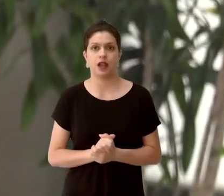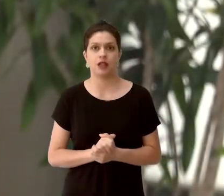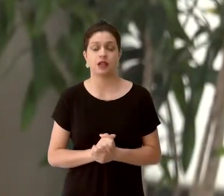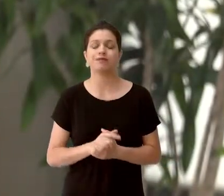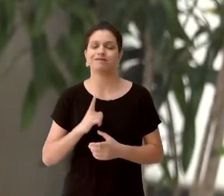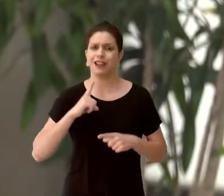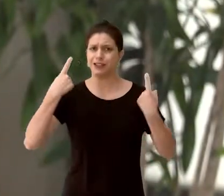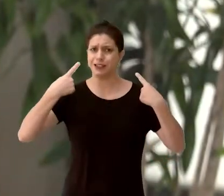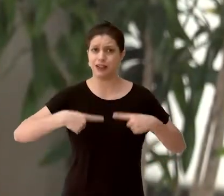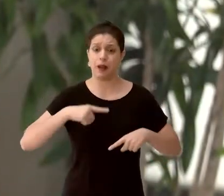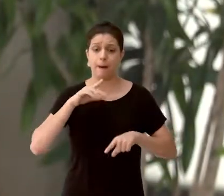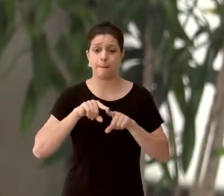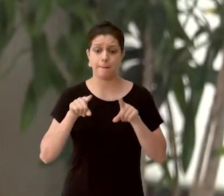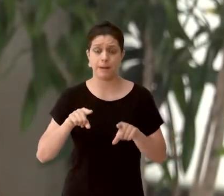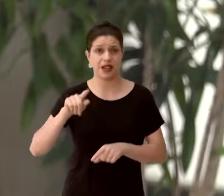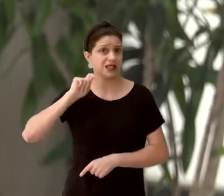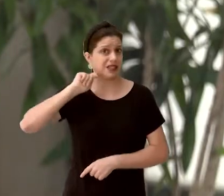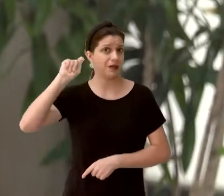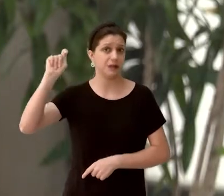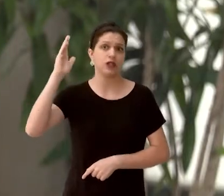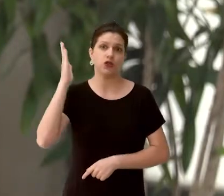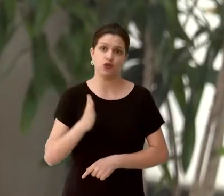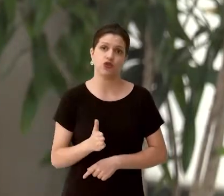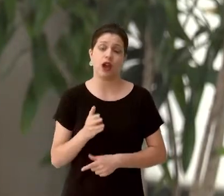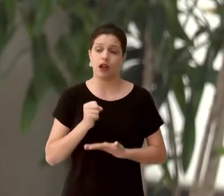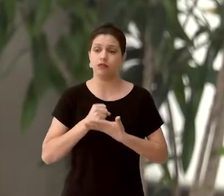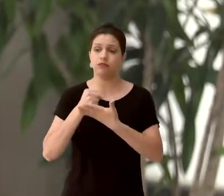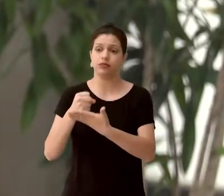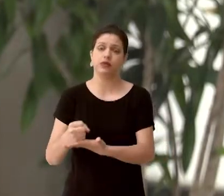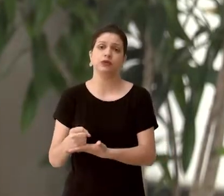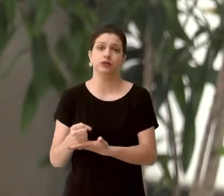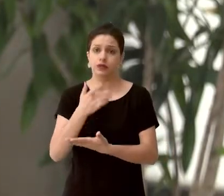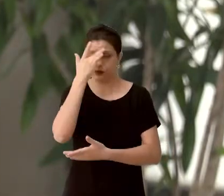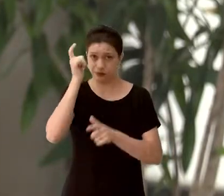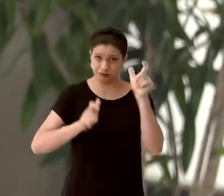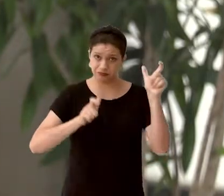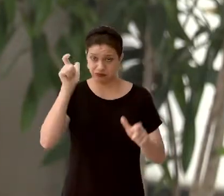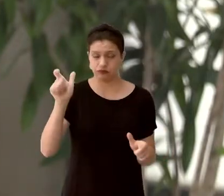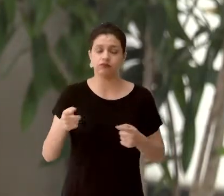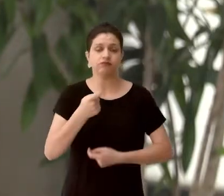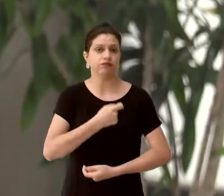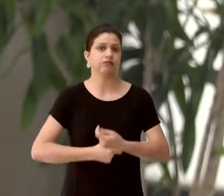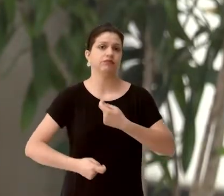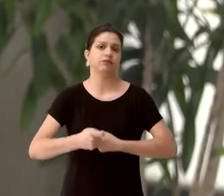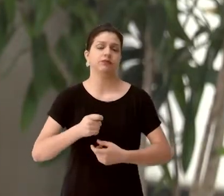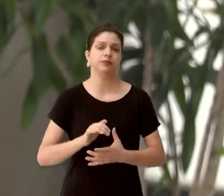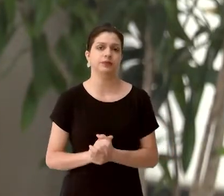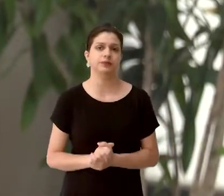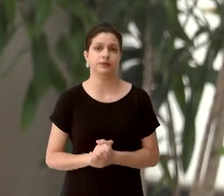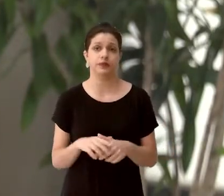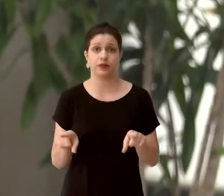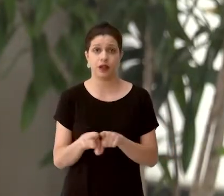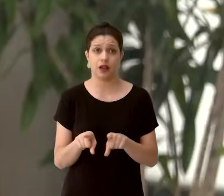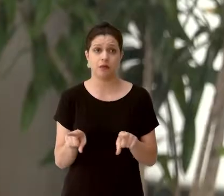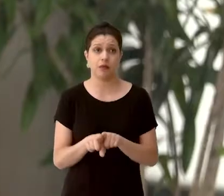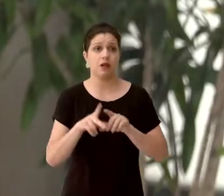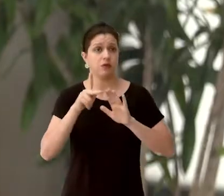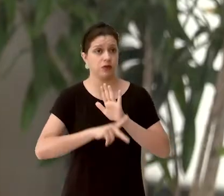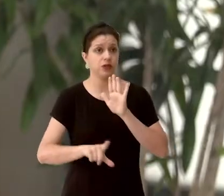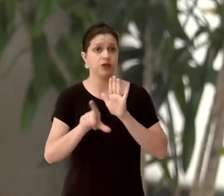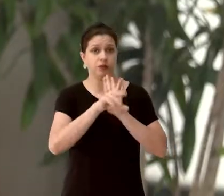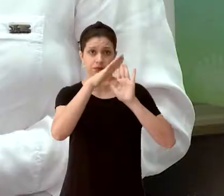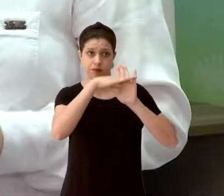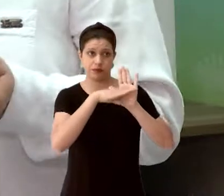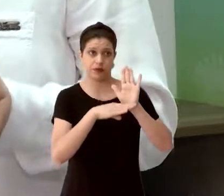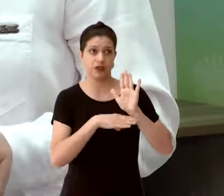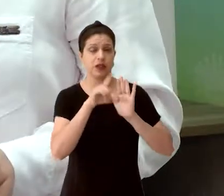aos desafios, os parlamentares aprovaram já em abril medidas enérgicas de apoio à população e à